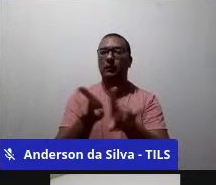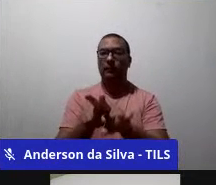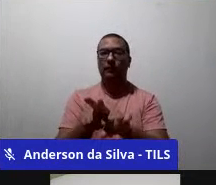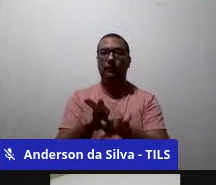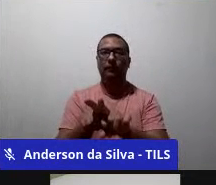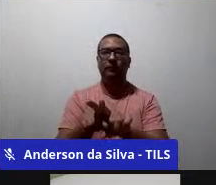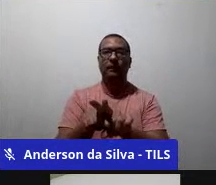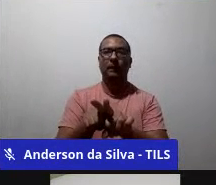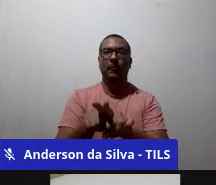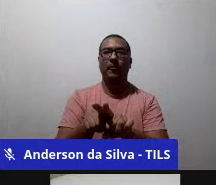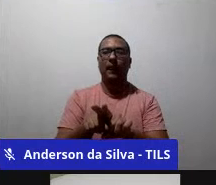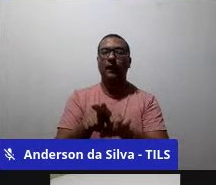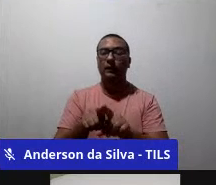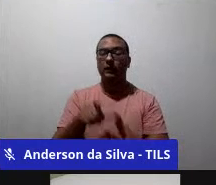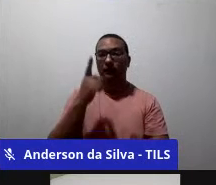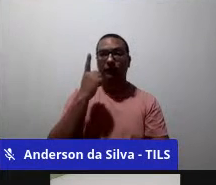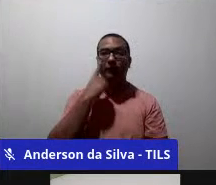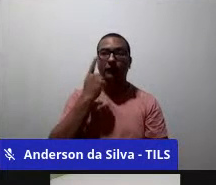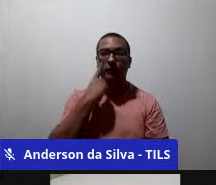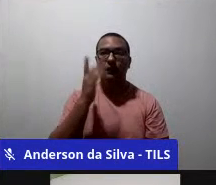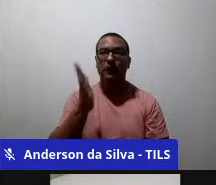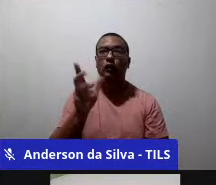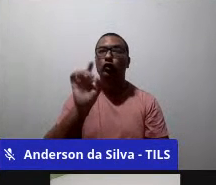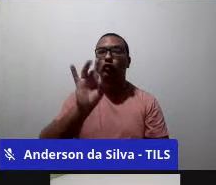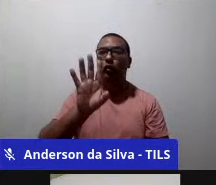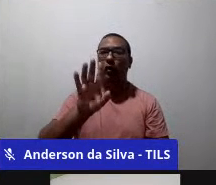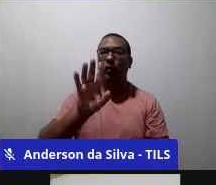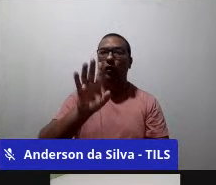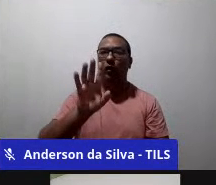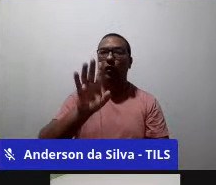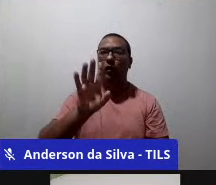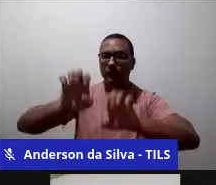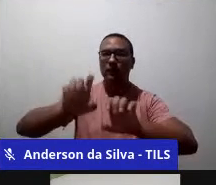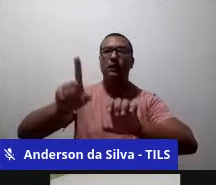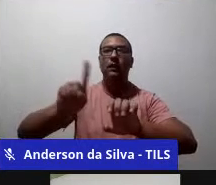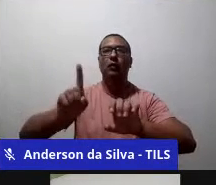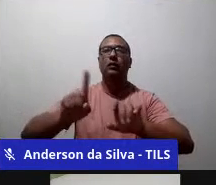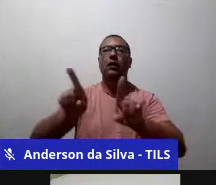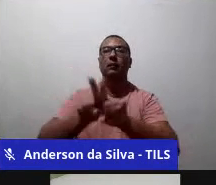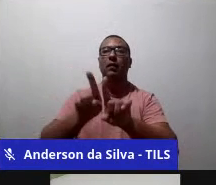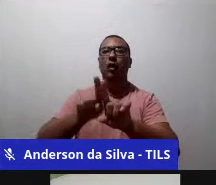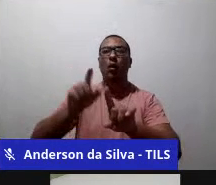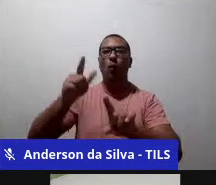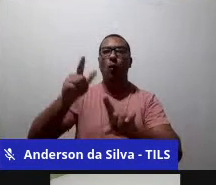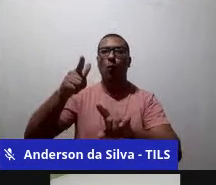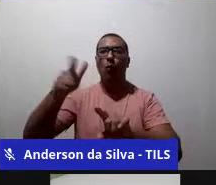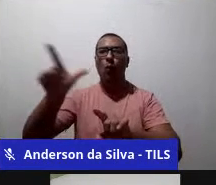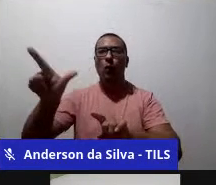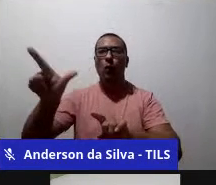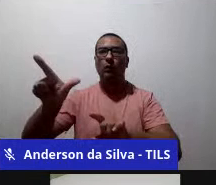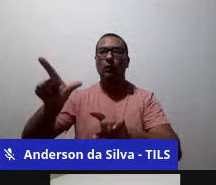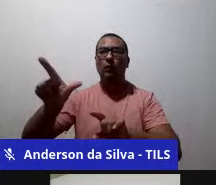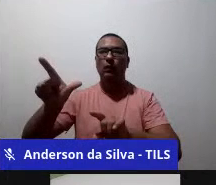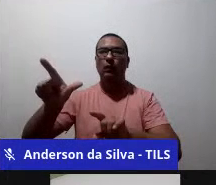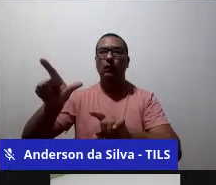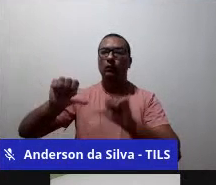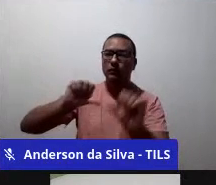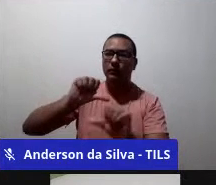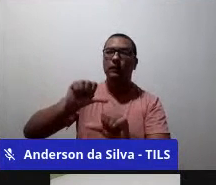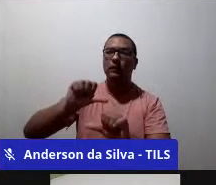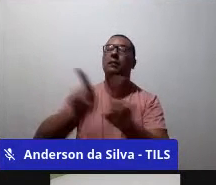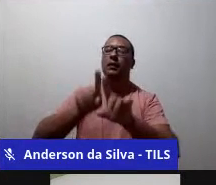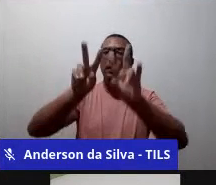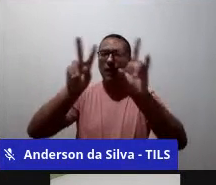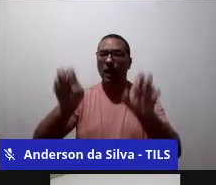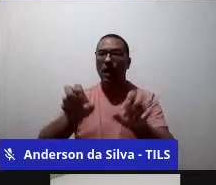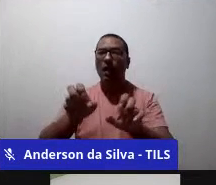de forma não somente na indústria, onde a gente está bastante presente, mas também no agronegócio. Então, a gente está falando de frigorífico, conforme